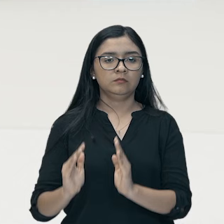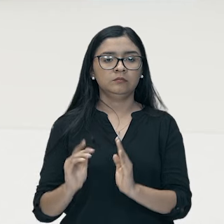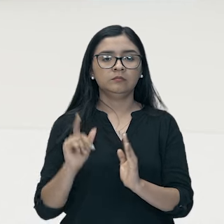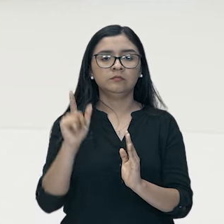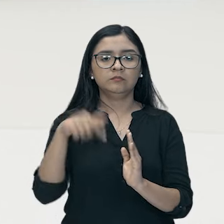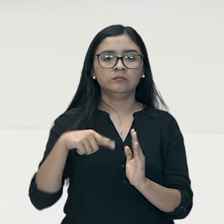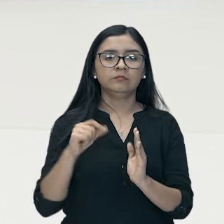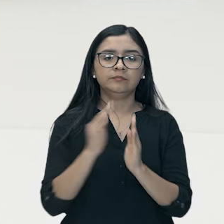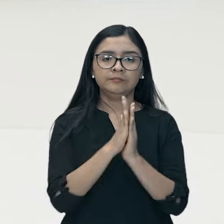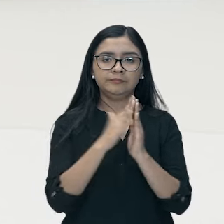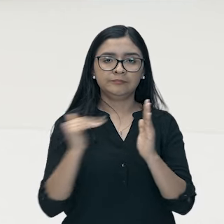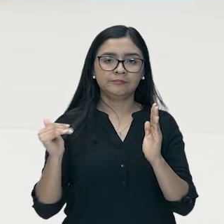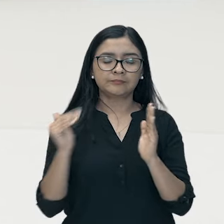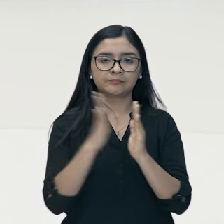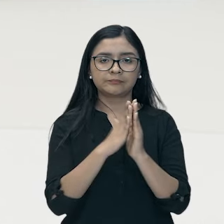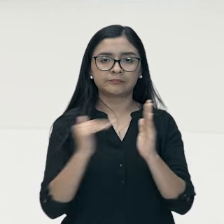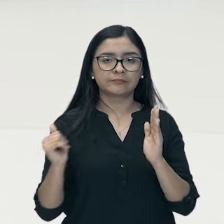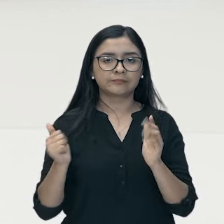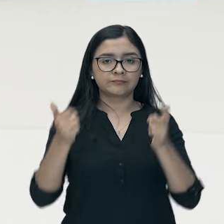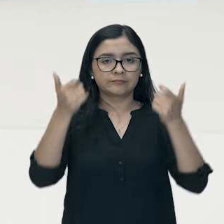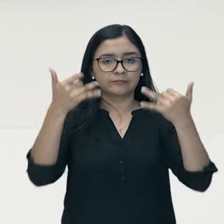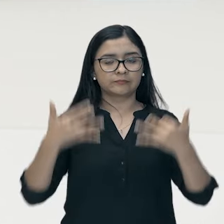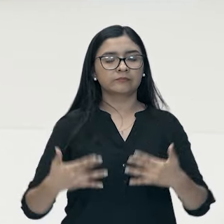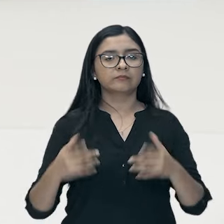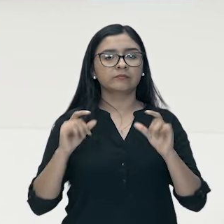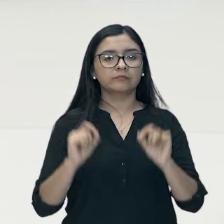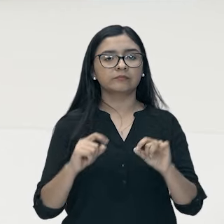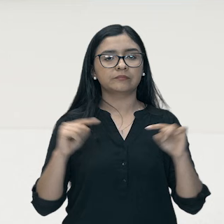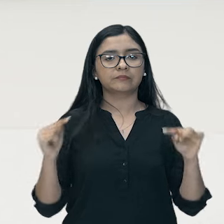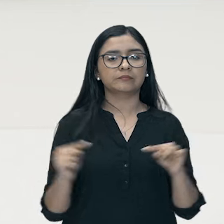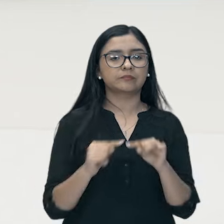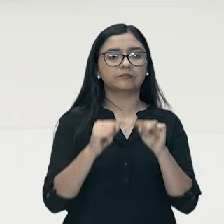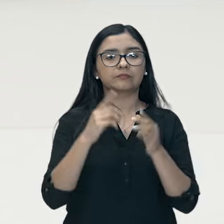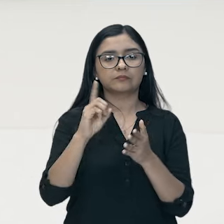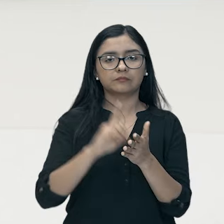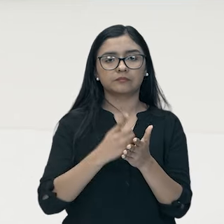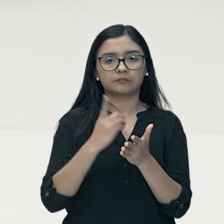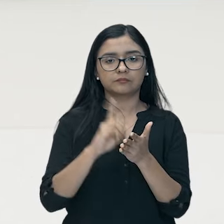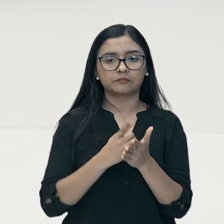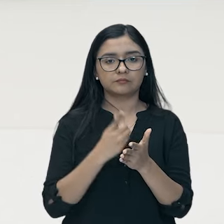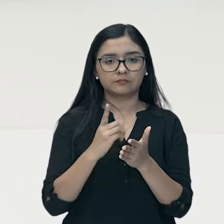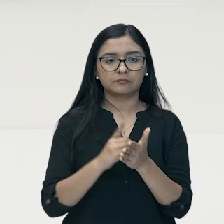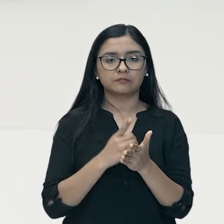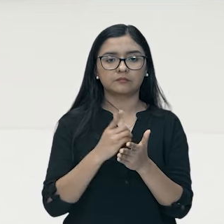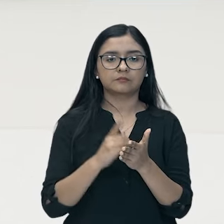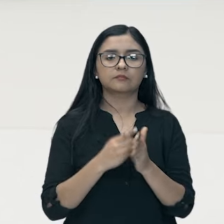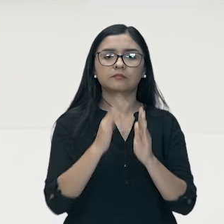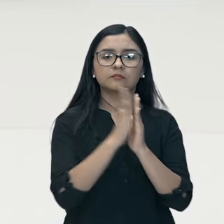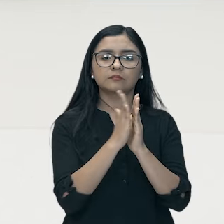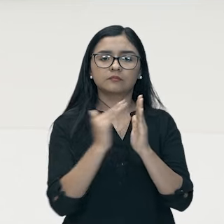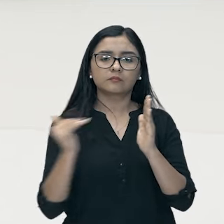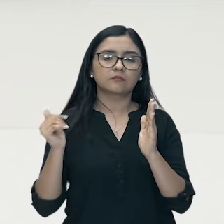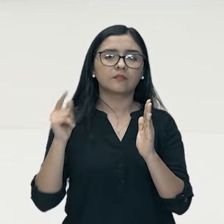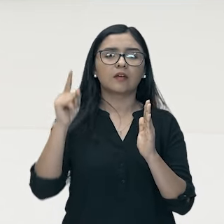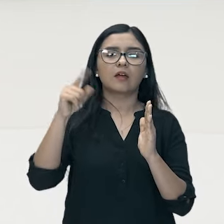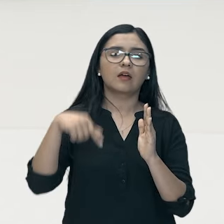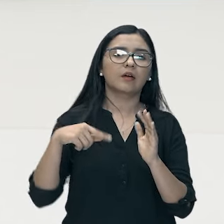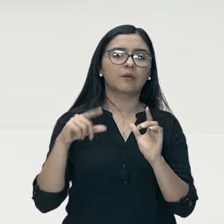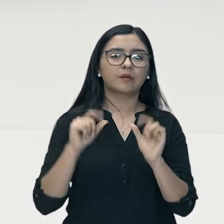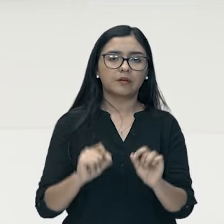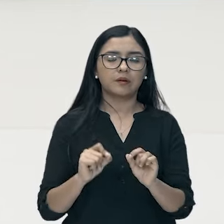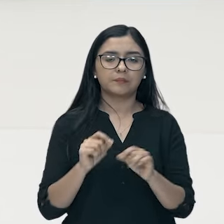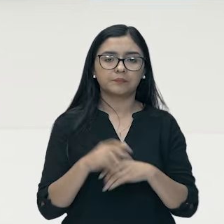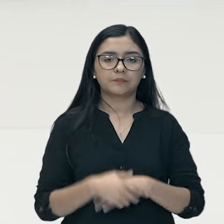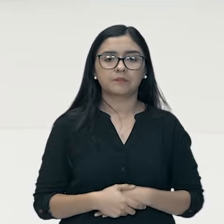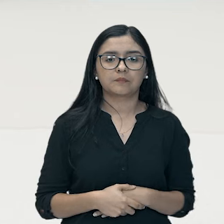atiza vejamos O que diz aqui ó de acordo com o dicionário aulete hertia é imprimir